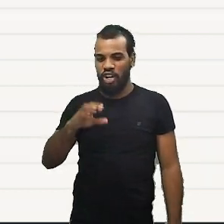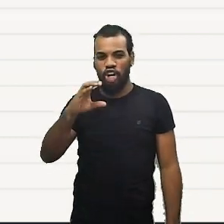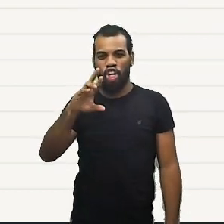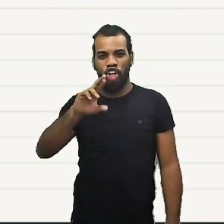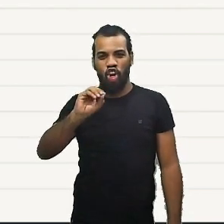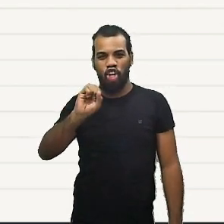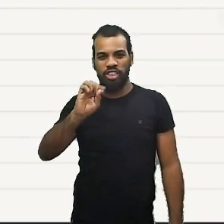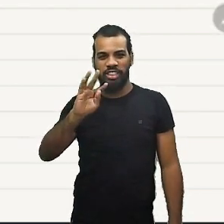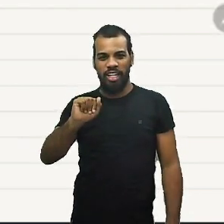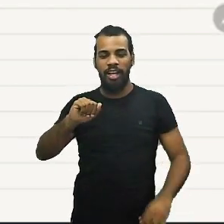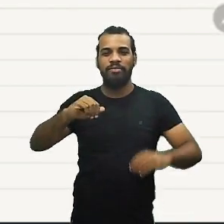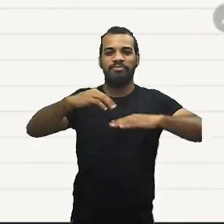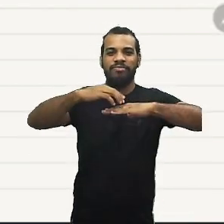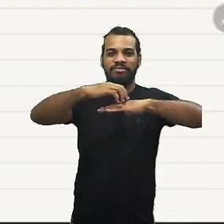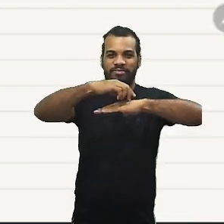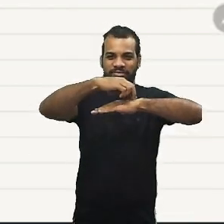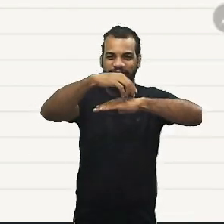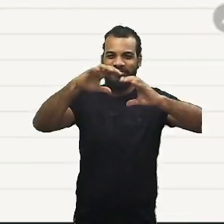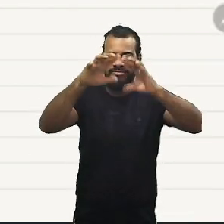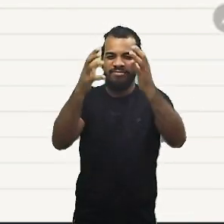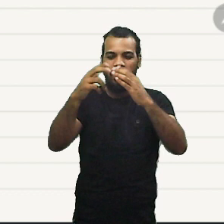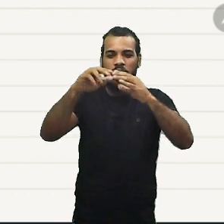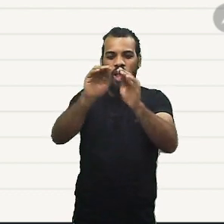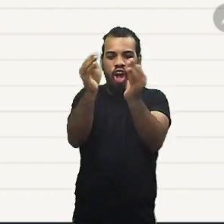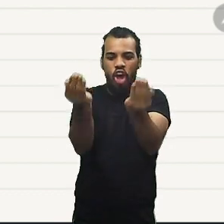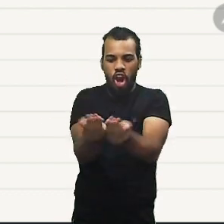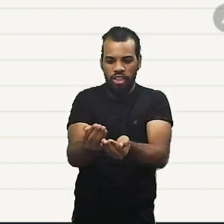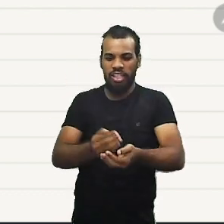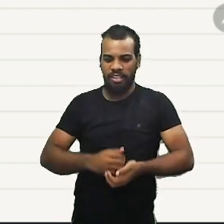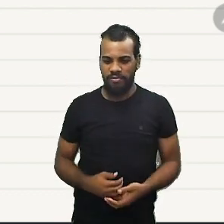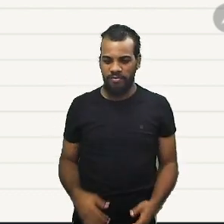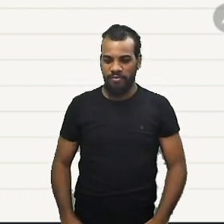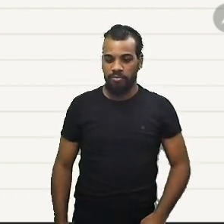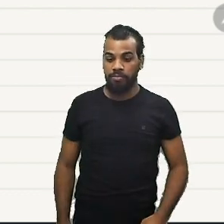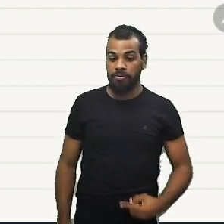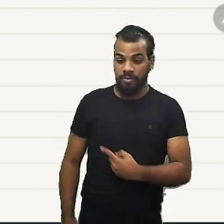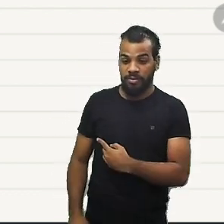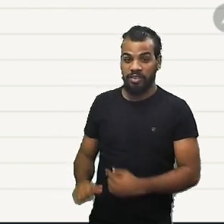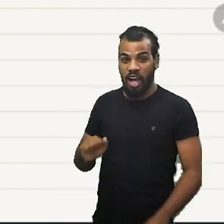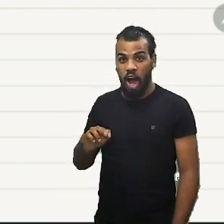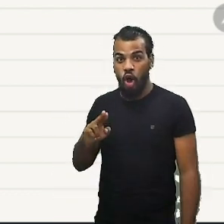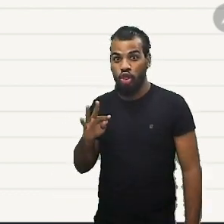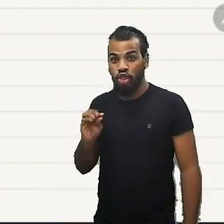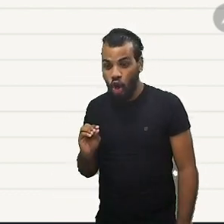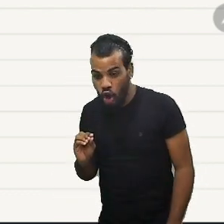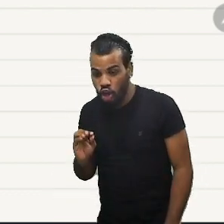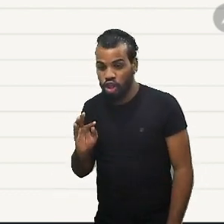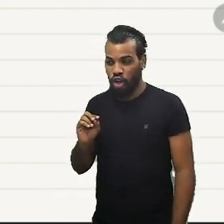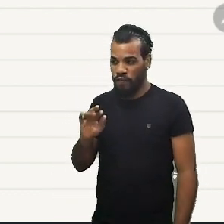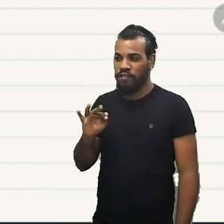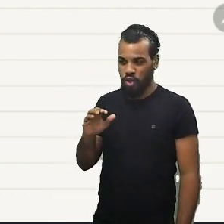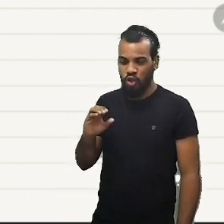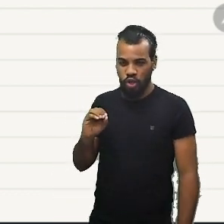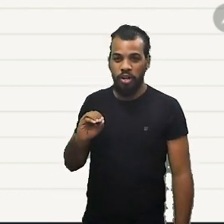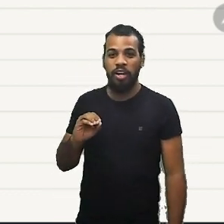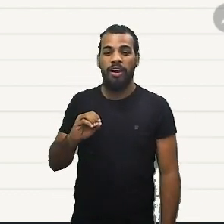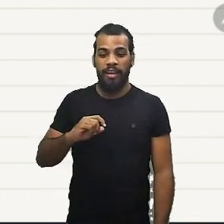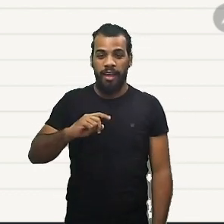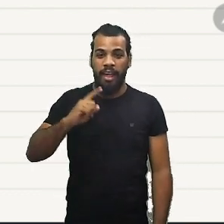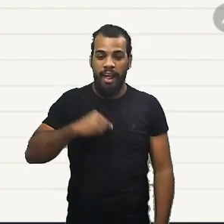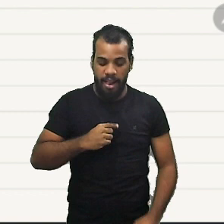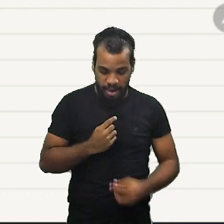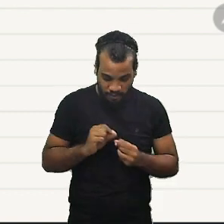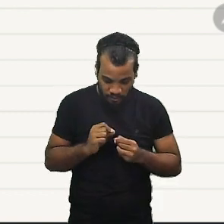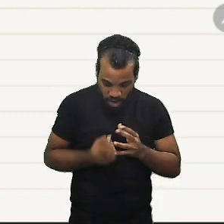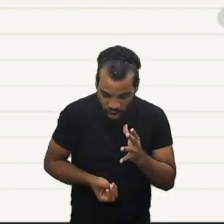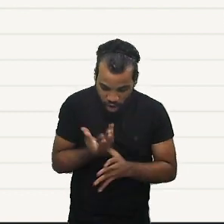o autotrófico é porque quem faz isso é ser produtor. Todo mundo que faz quimiossíntese para produzir comida é ser produtor. Aí